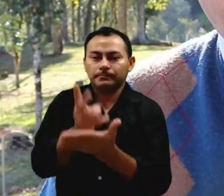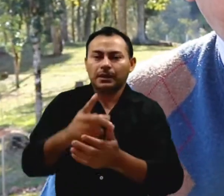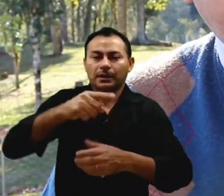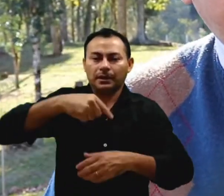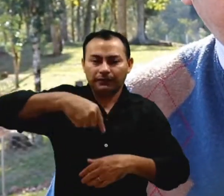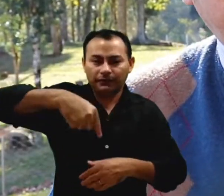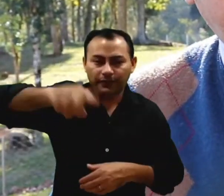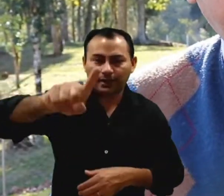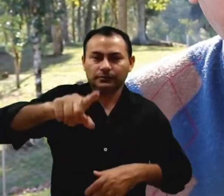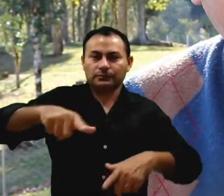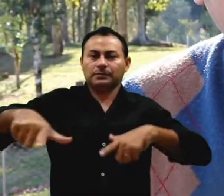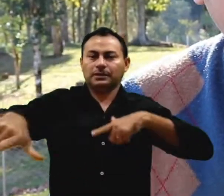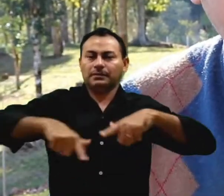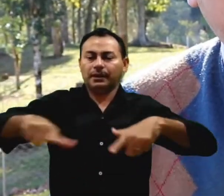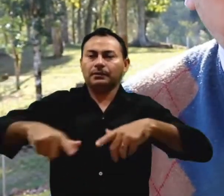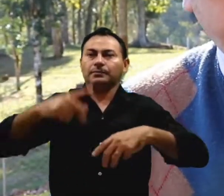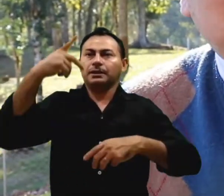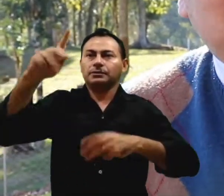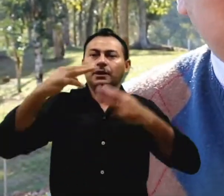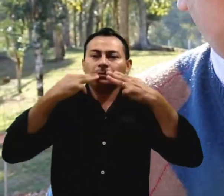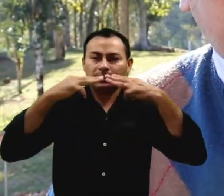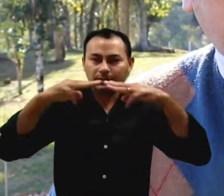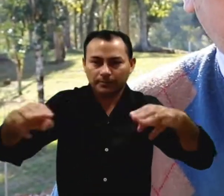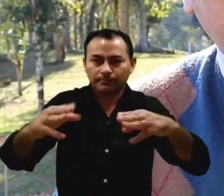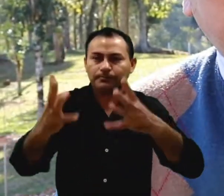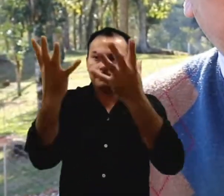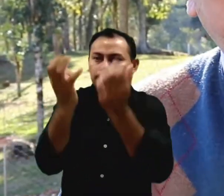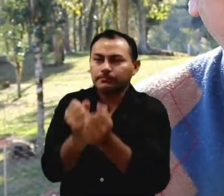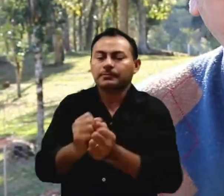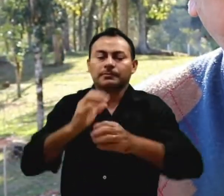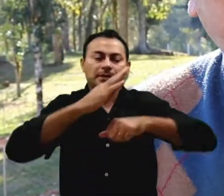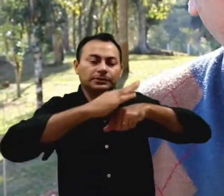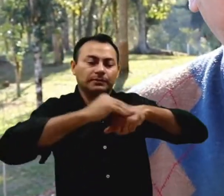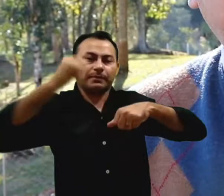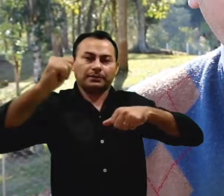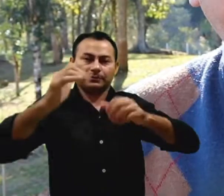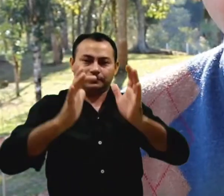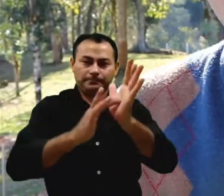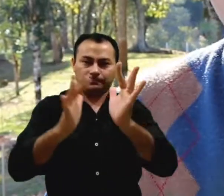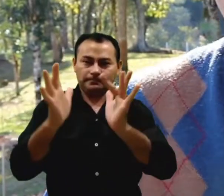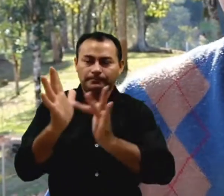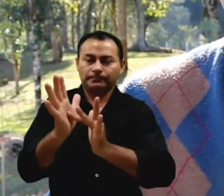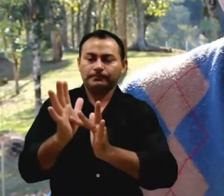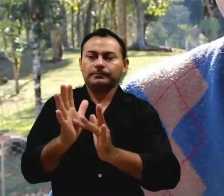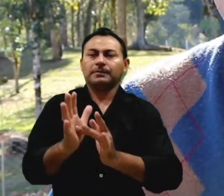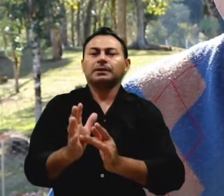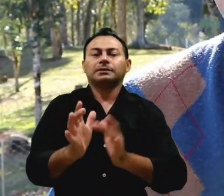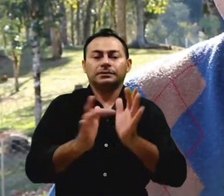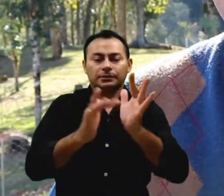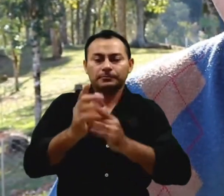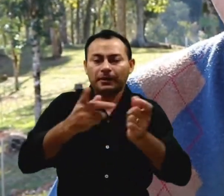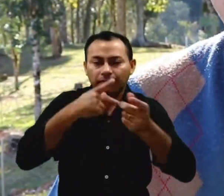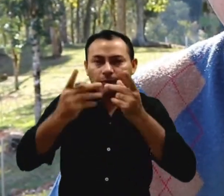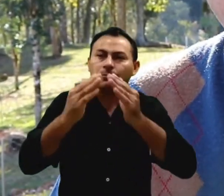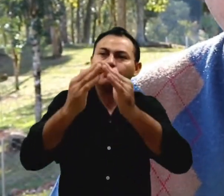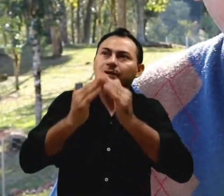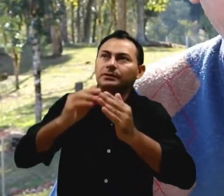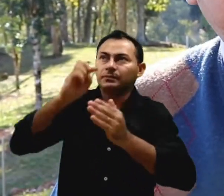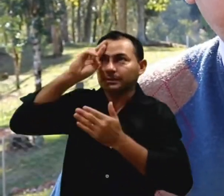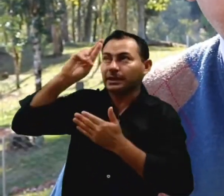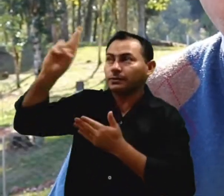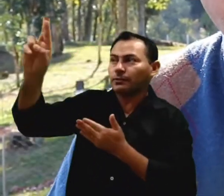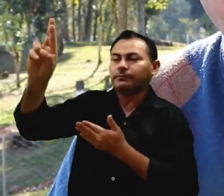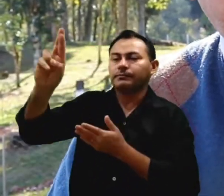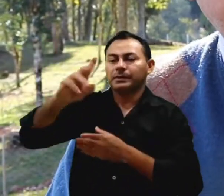enviando operários para a sua messa, atendendo mesmo o chamado de Jesus, que disse Pedir ao